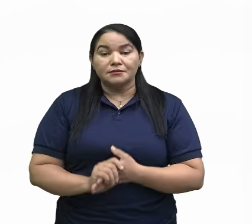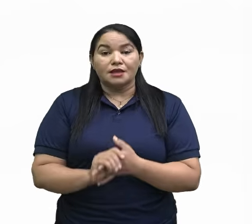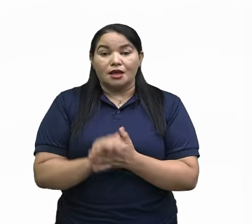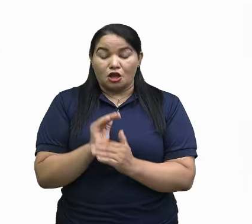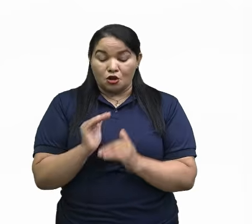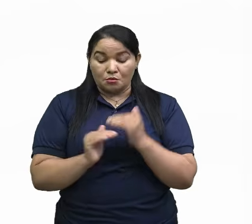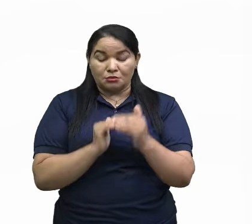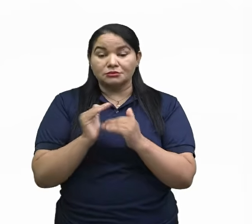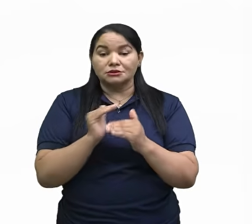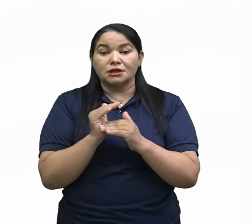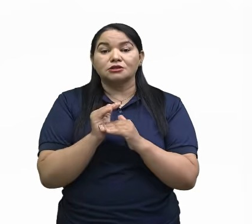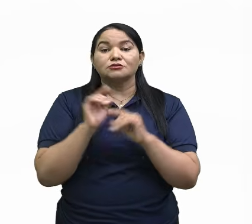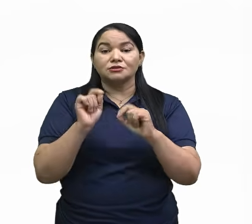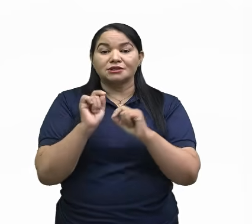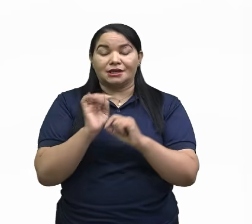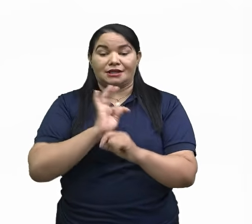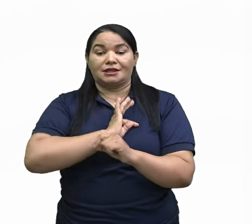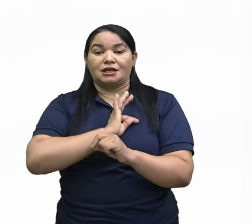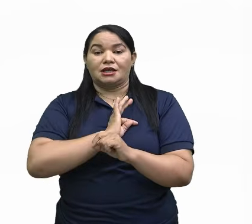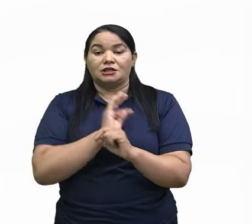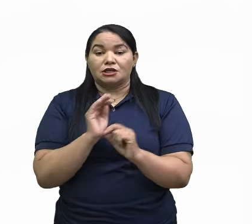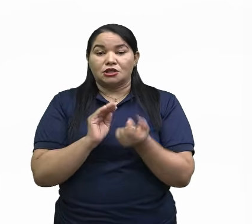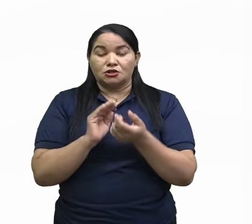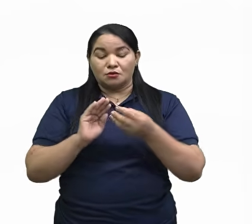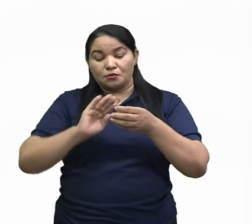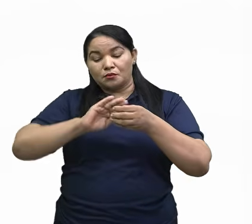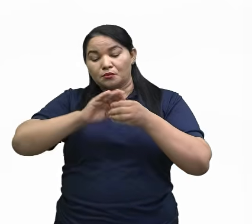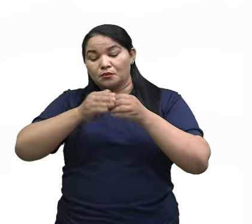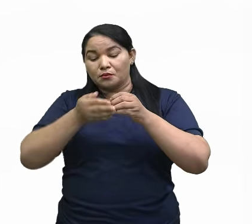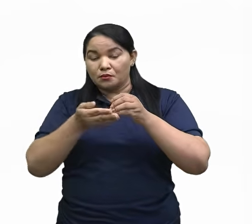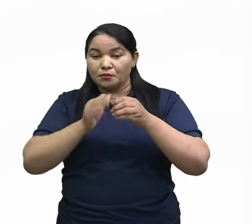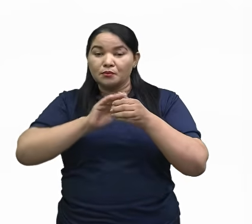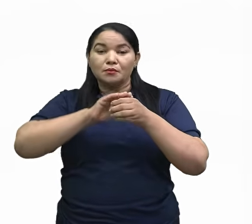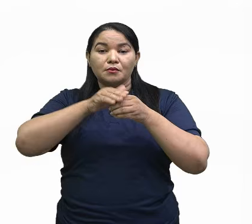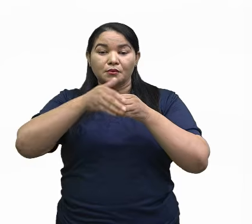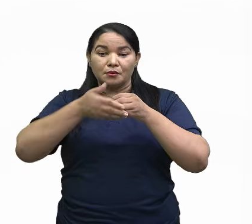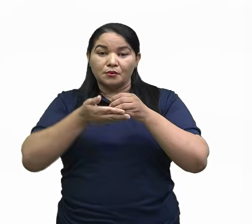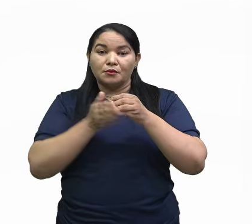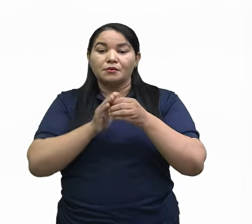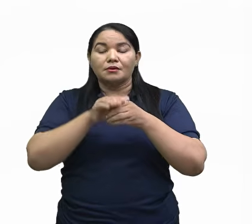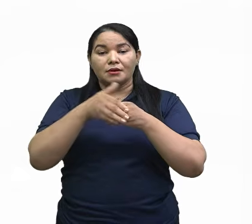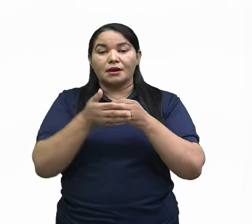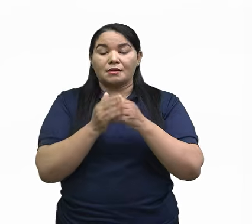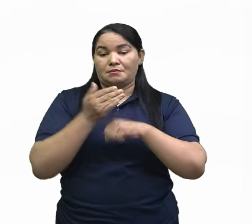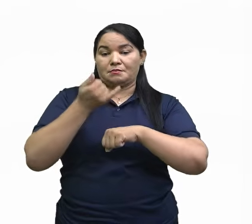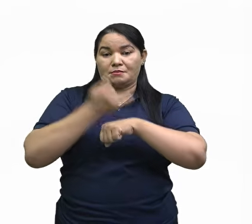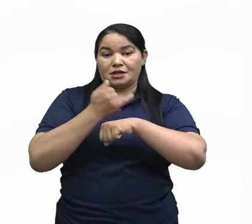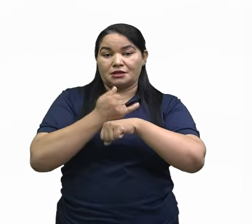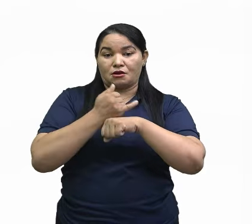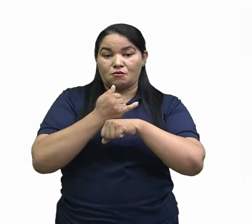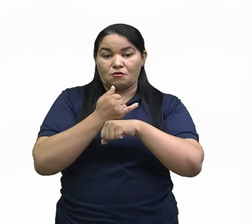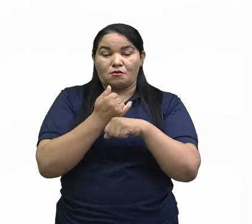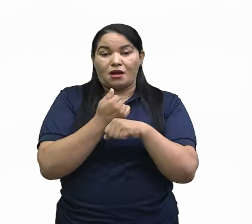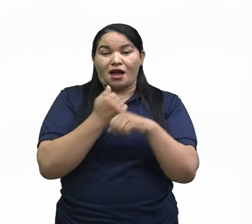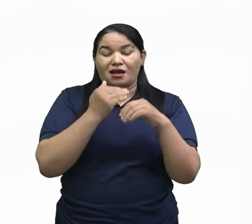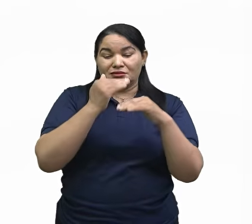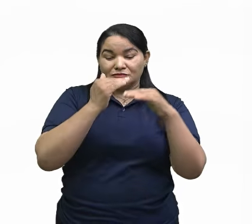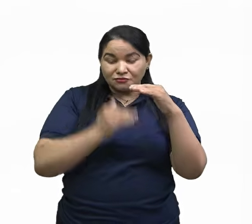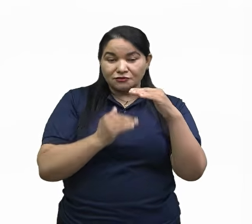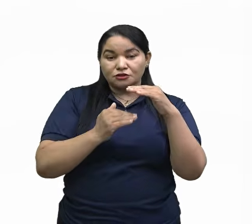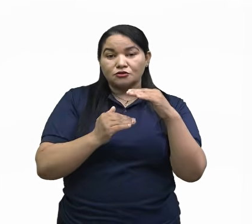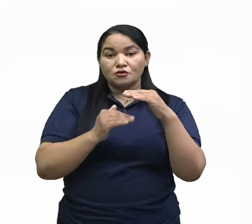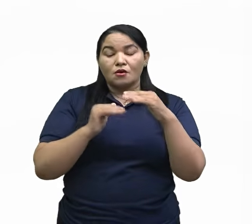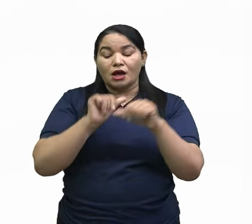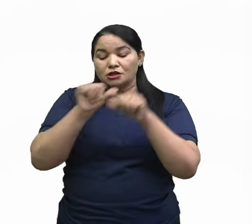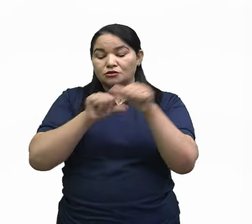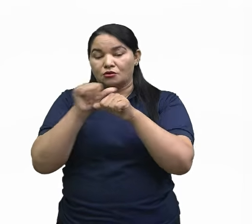consiste na técnica de revestimento de um metal menos nobre por um metal mais nobre, como é o caso do ouro